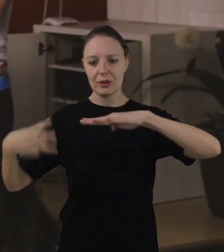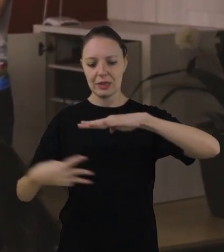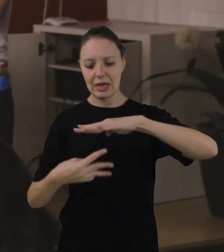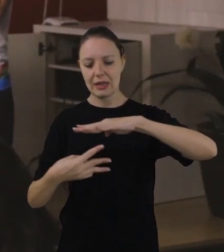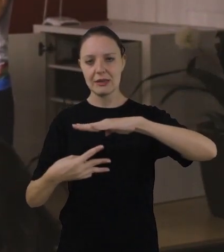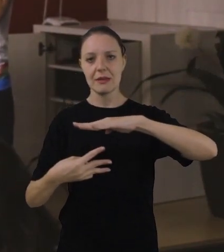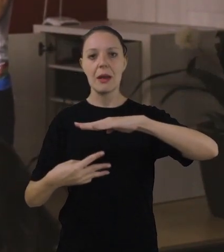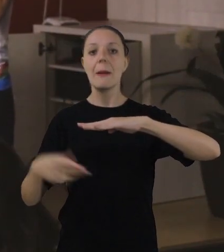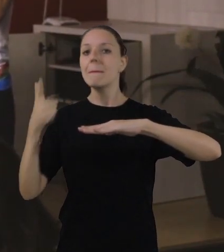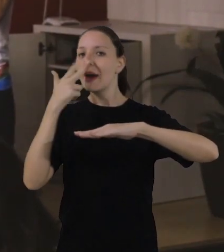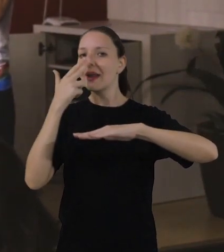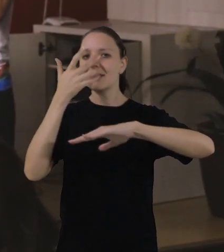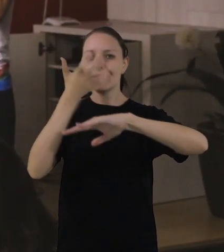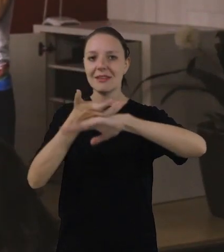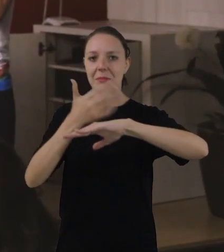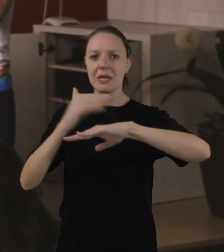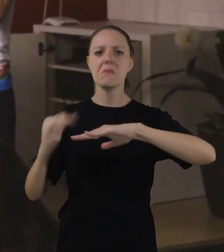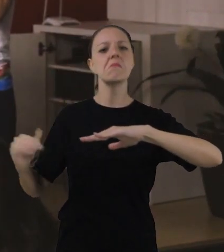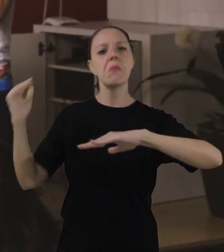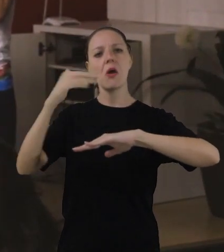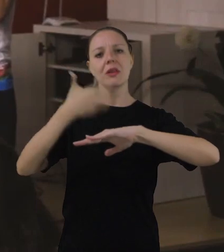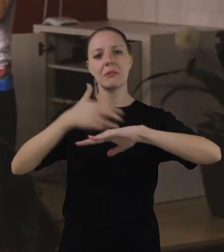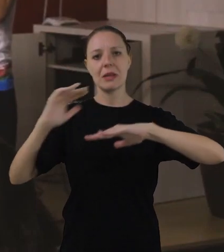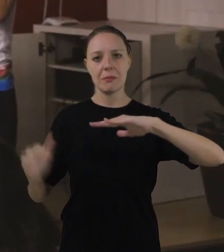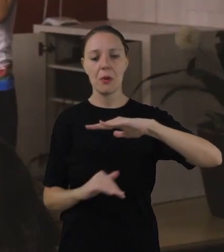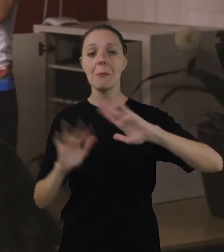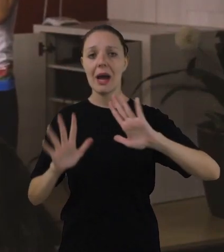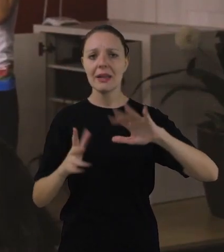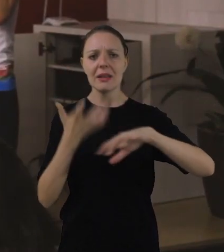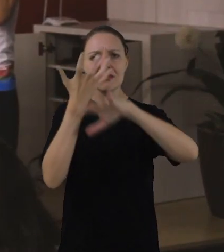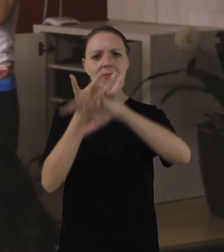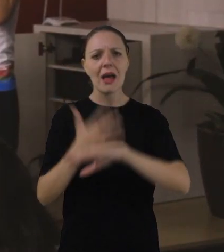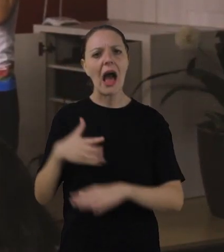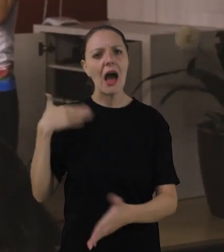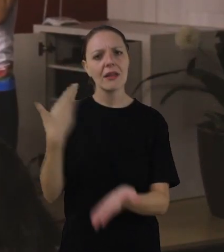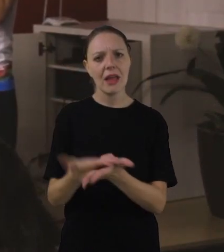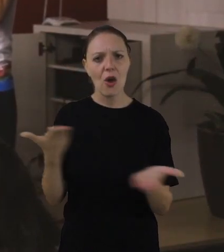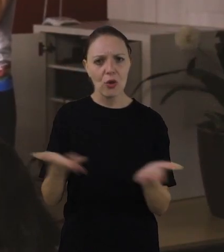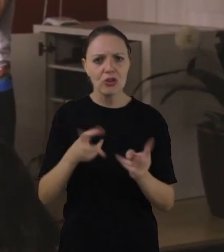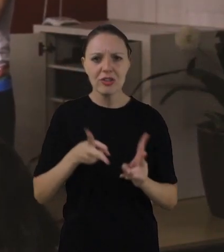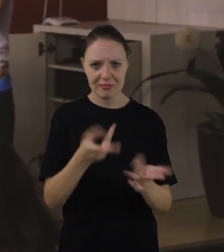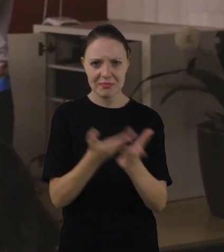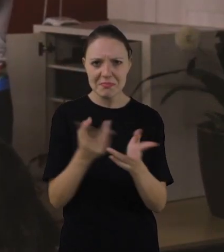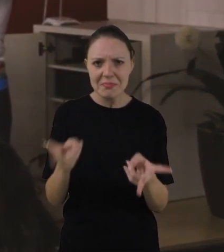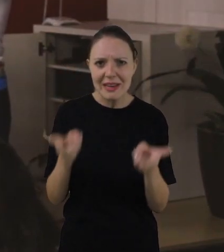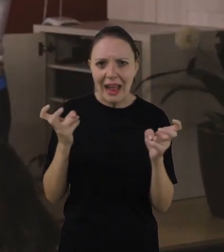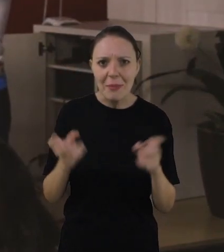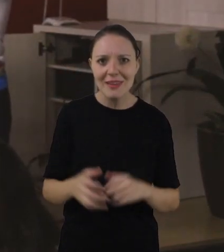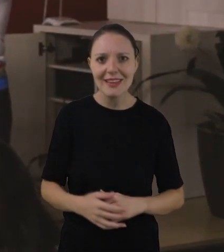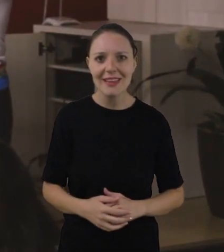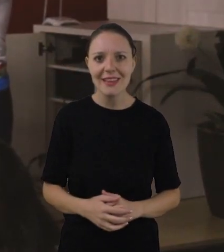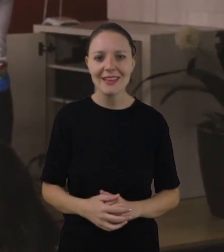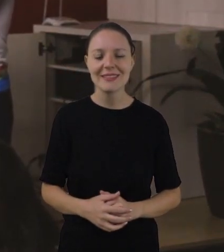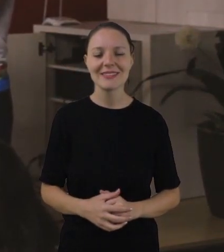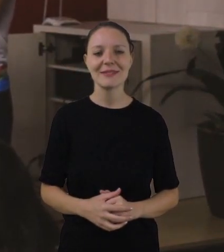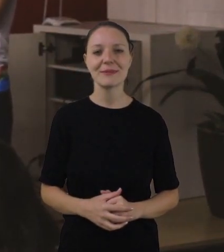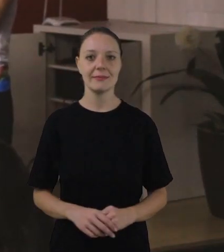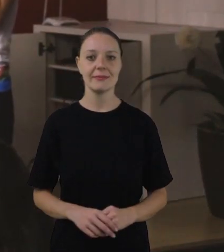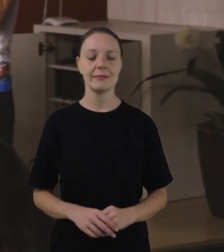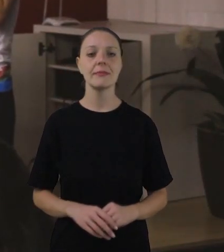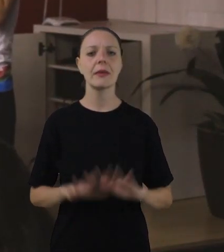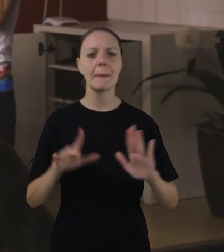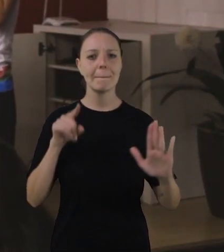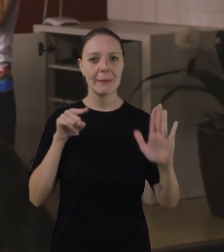e no quatrivium que a gente tem ainda essas matérias na sala de aula hoje, né? E o